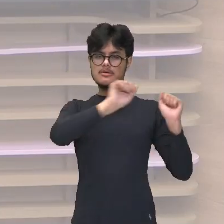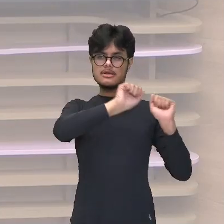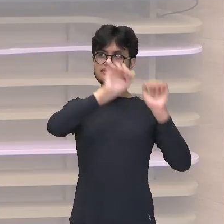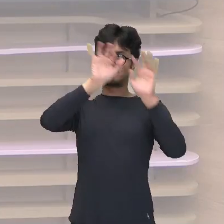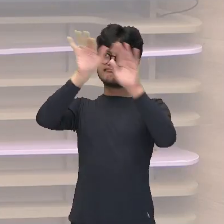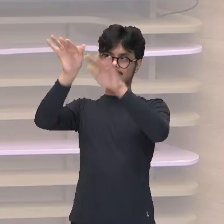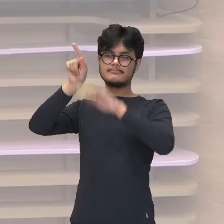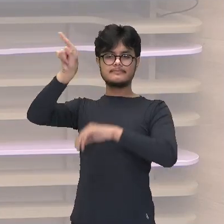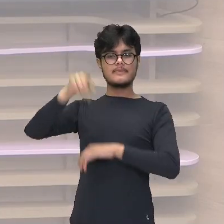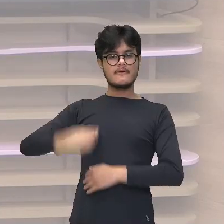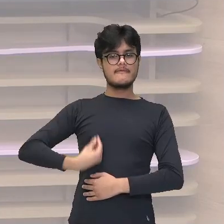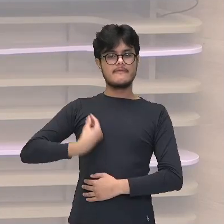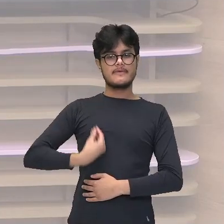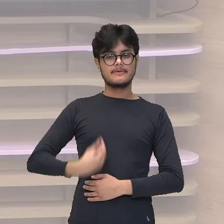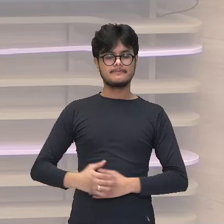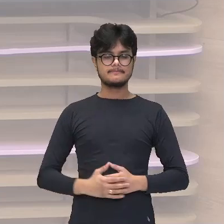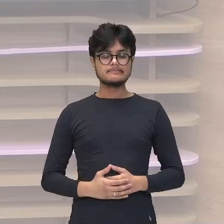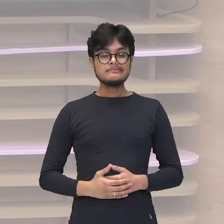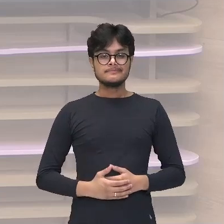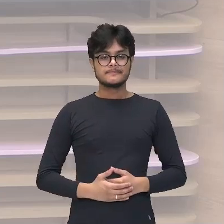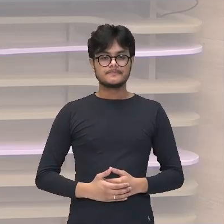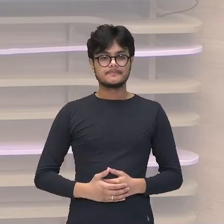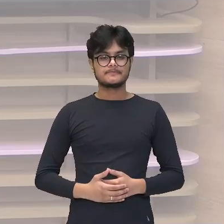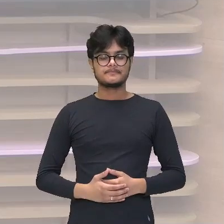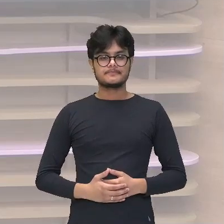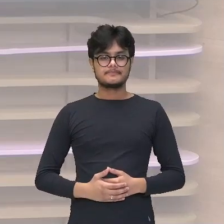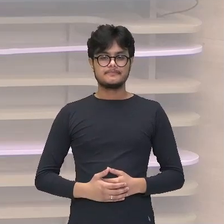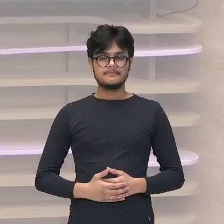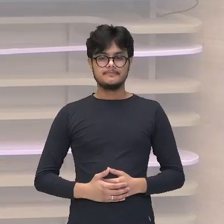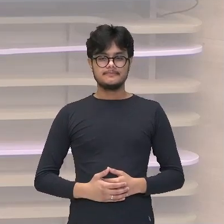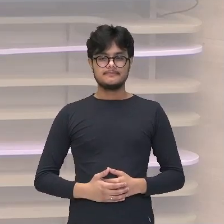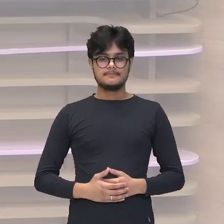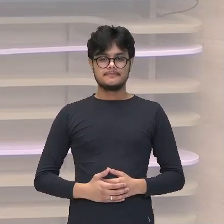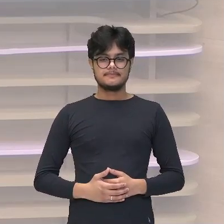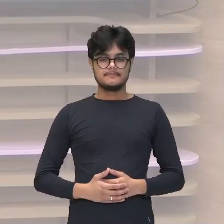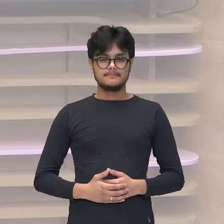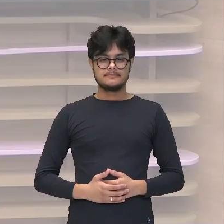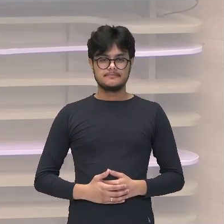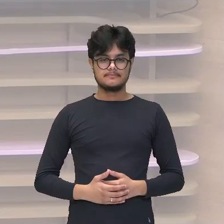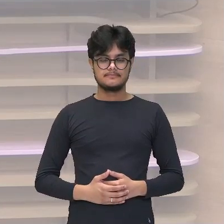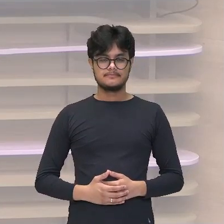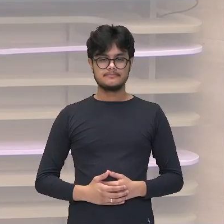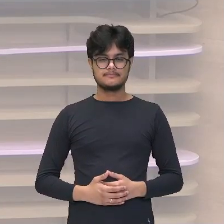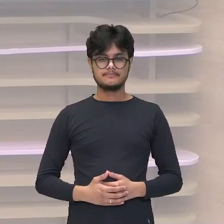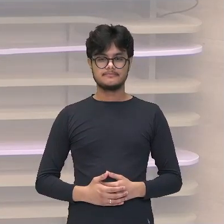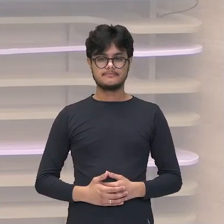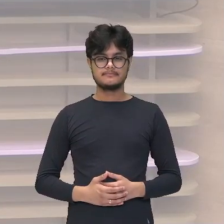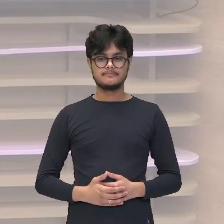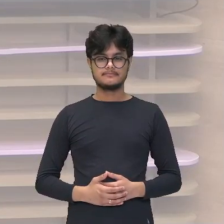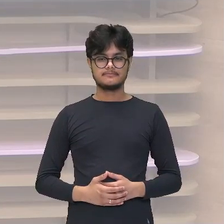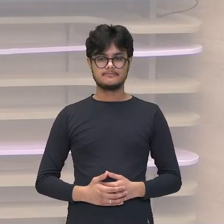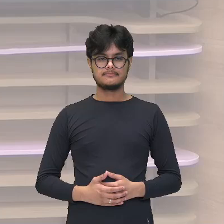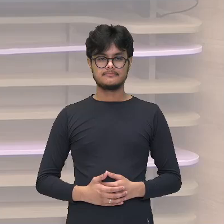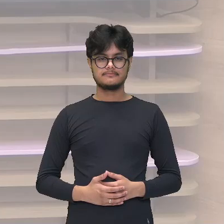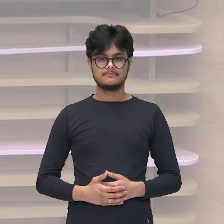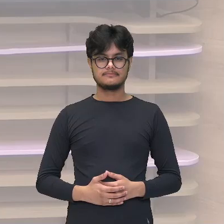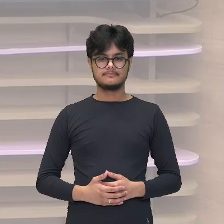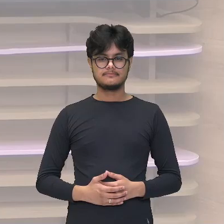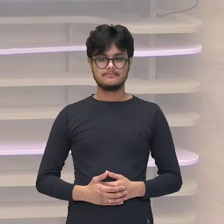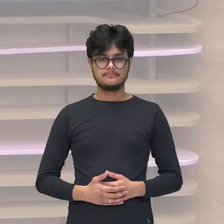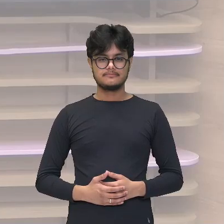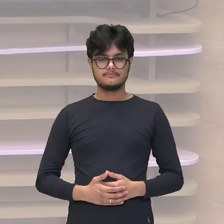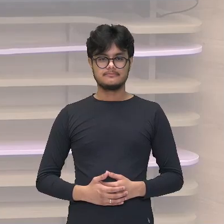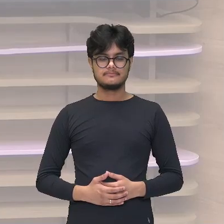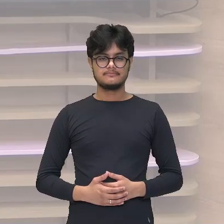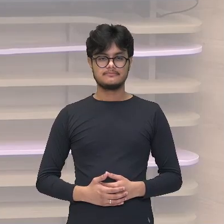essa região. E nós observamos também os fatores atrativos aí, né? E fatores